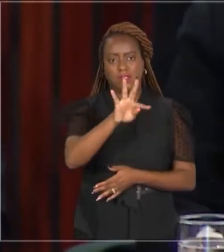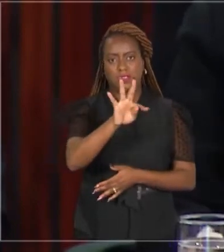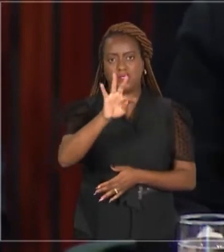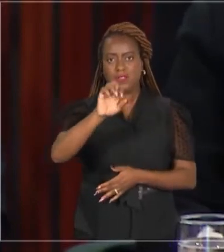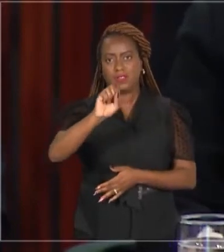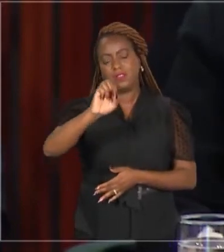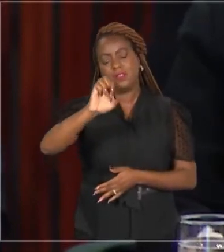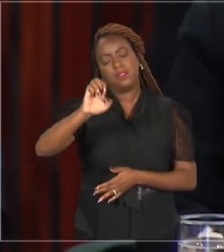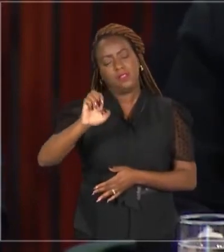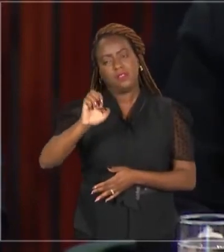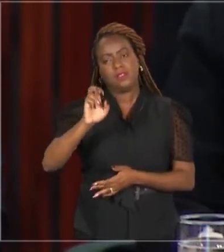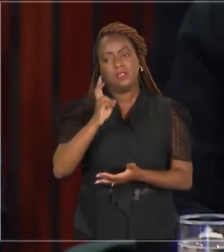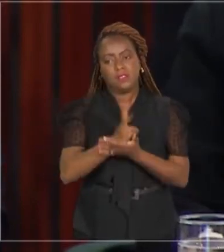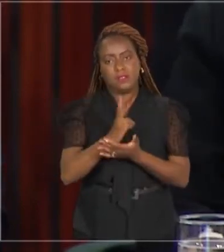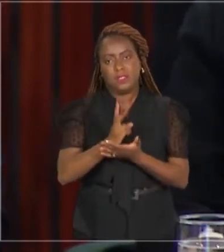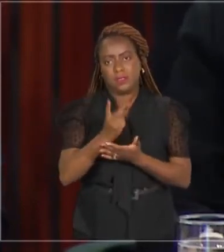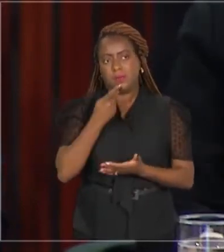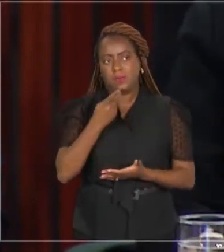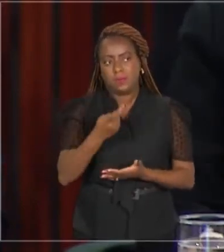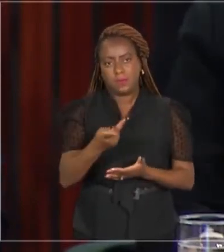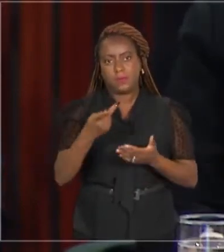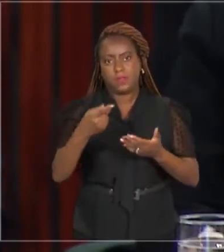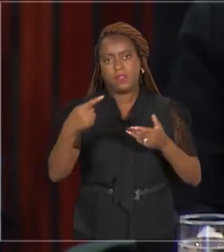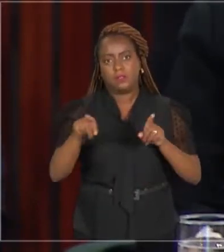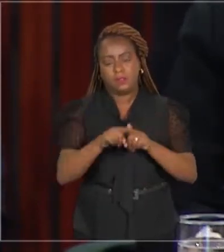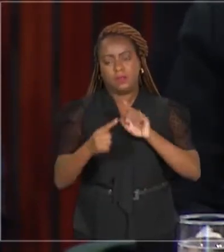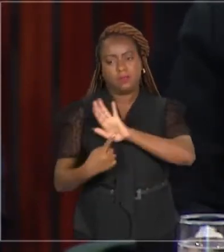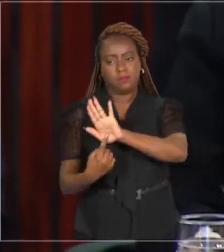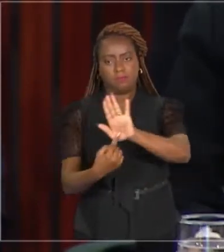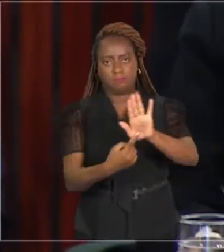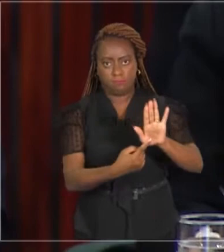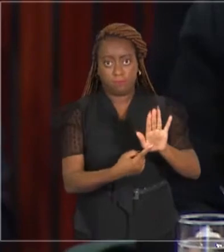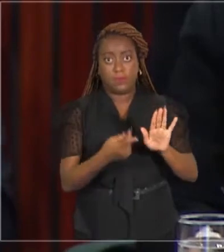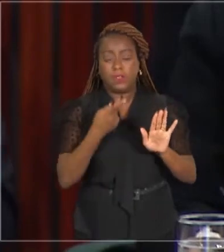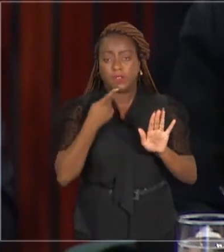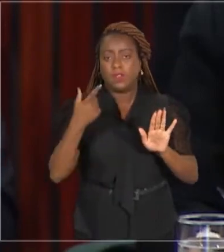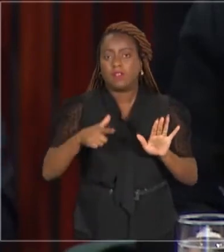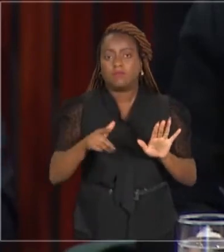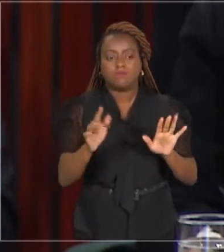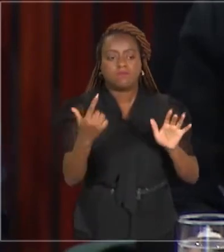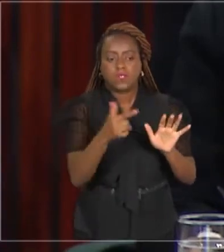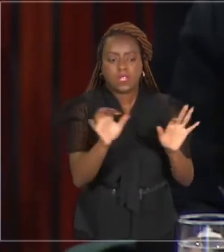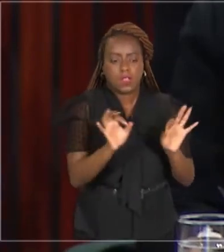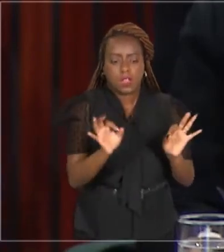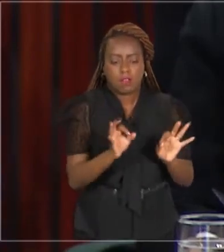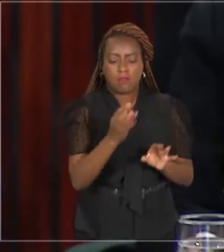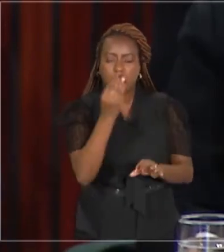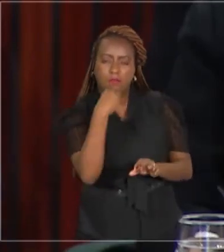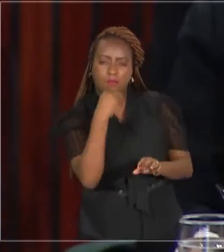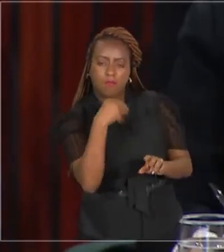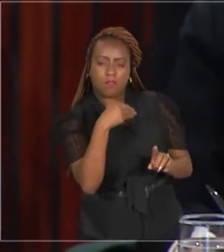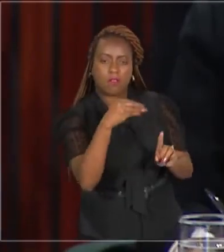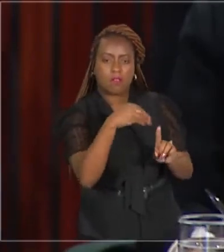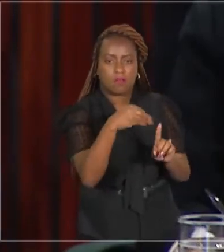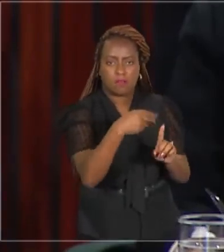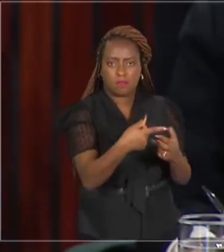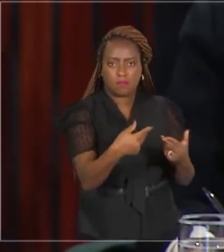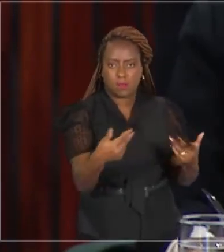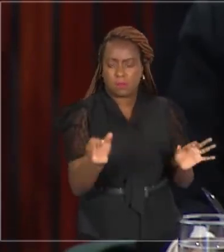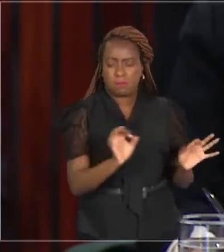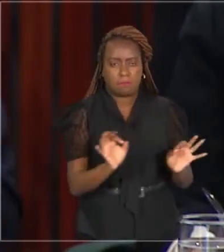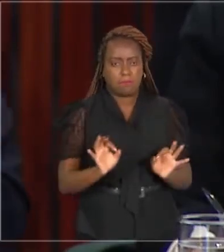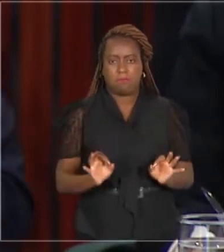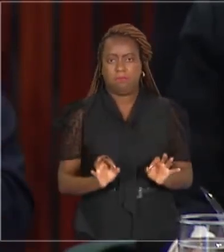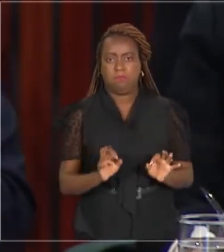Eleitoral afirmou e demonstrou é você afirmar que não há nenhuma vulnerabilidade é nas urnas